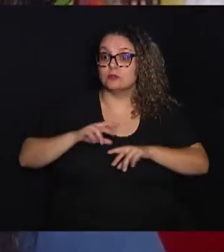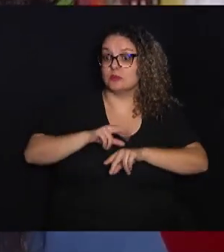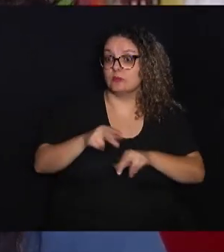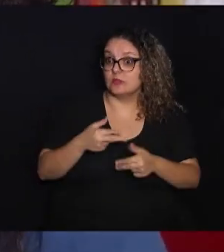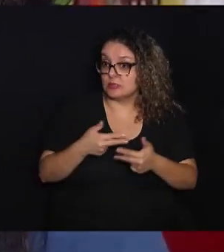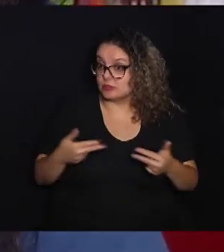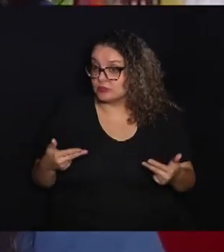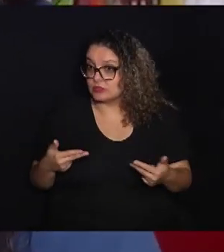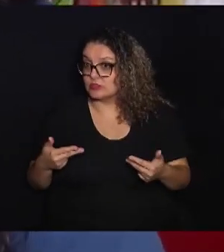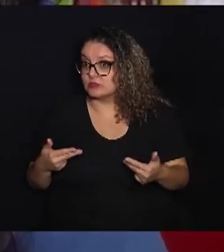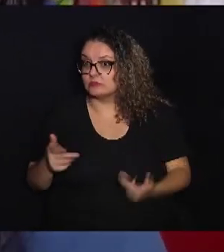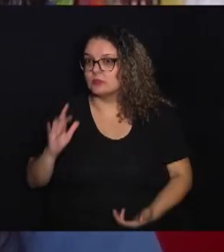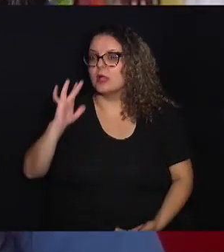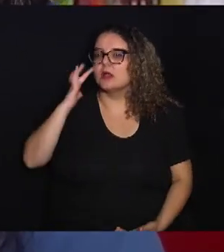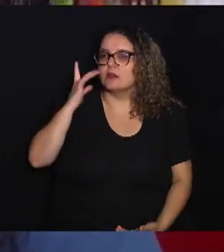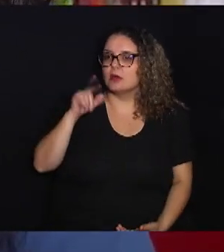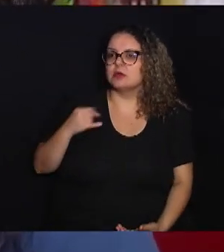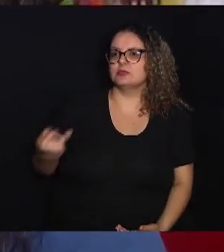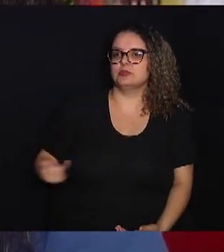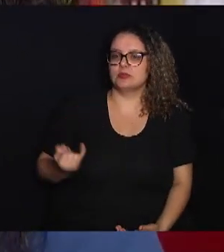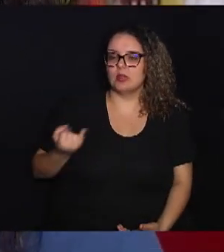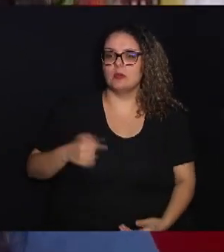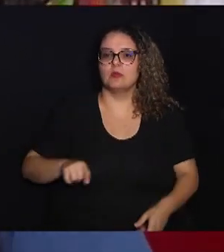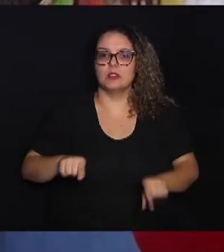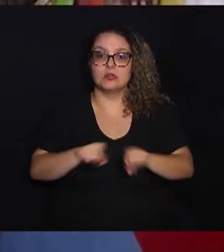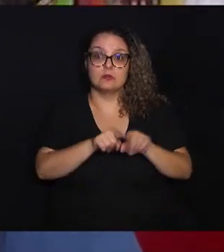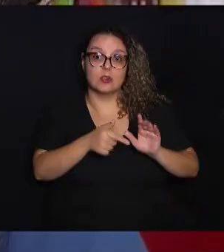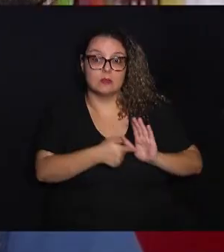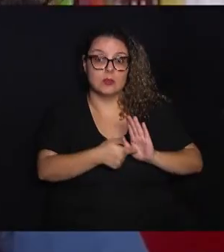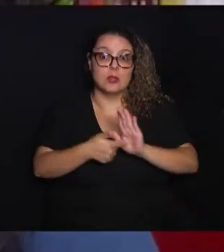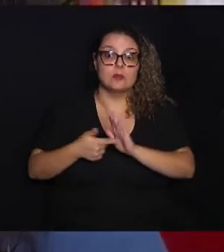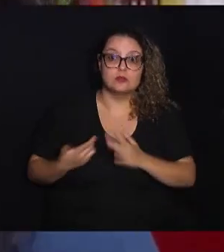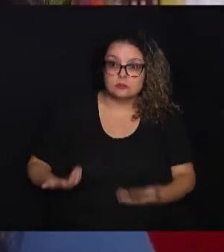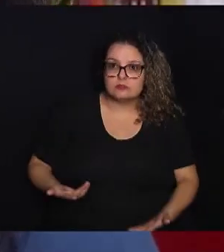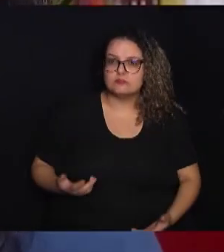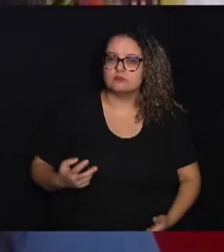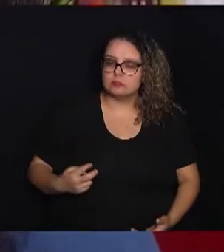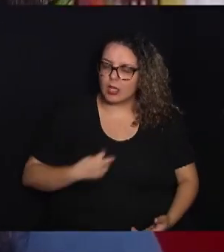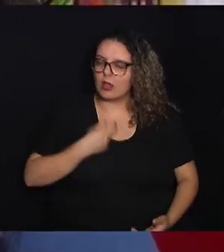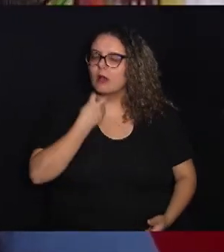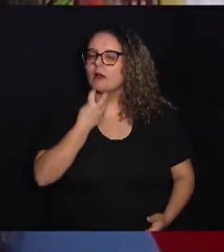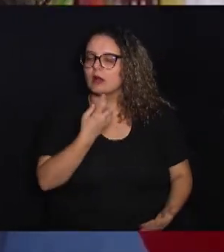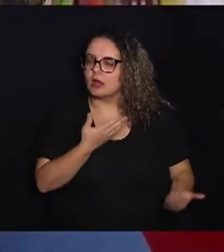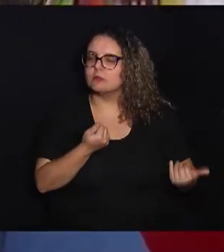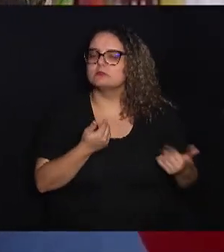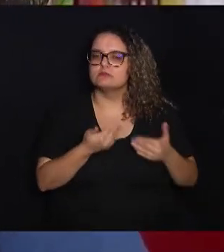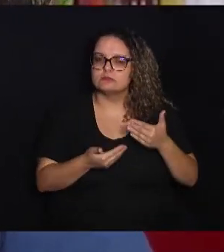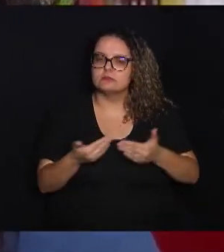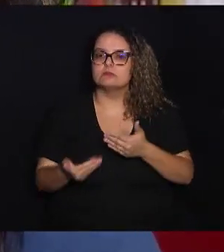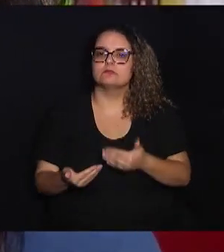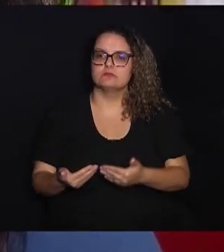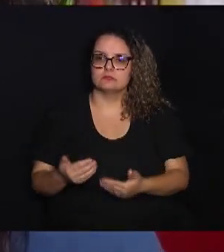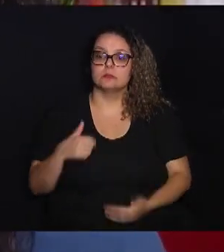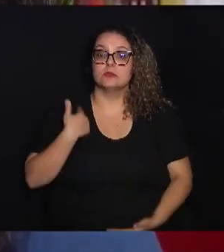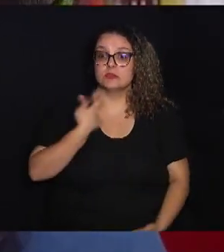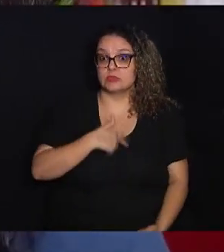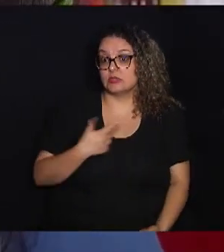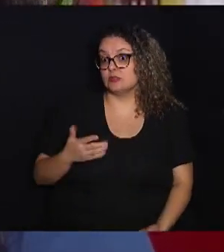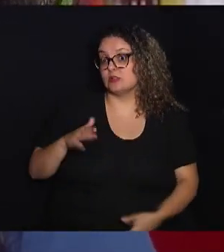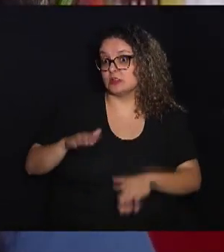questões, e eu acho importante a gente também mostrar a voz da juventude também pelos processos que a gente passa, que muitos de nós